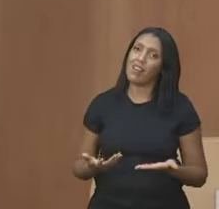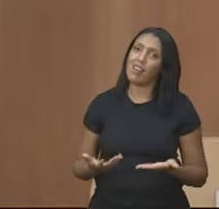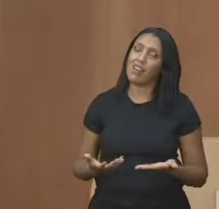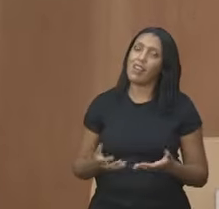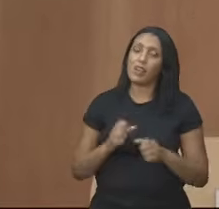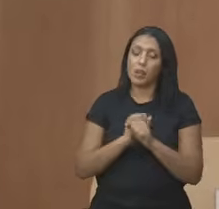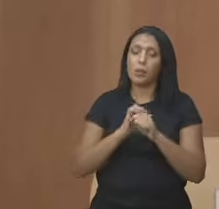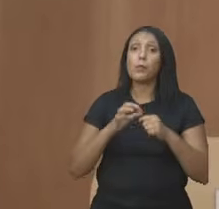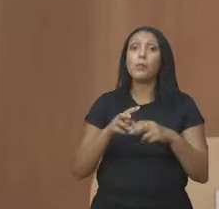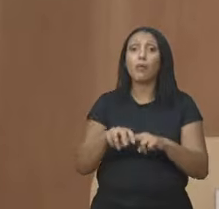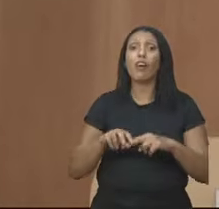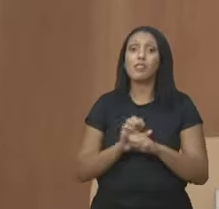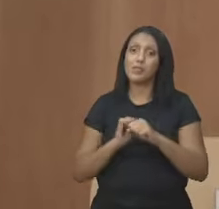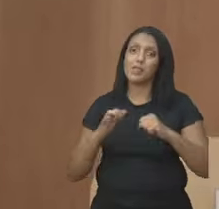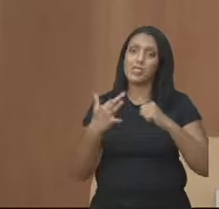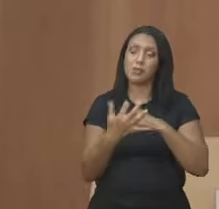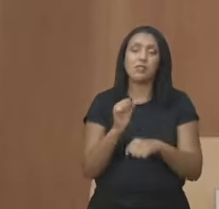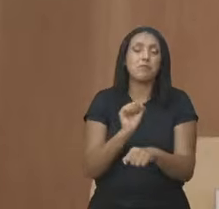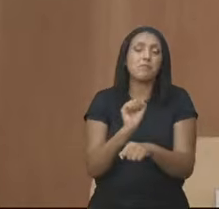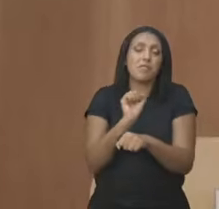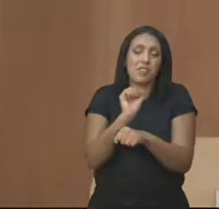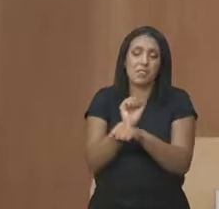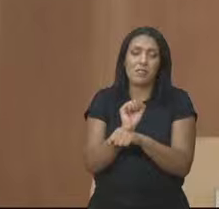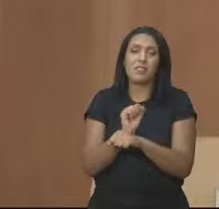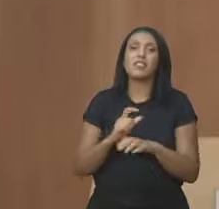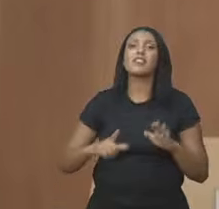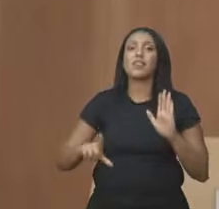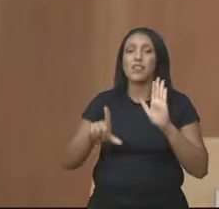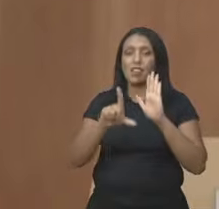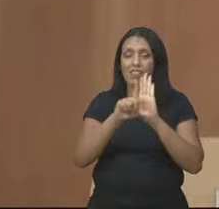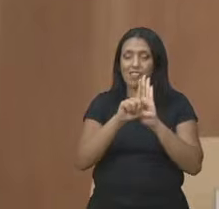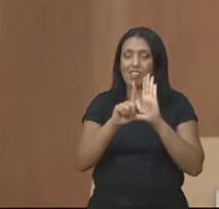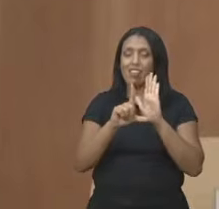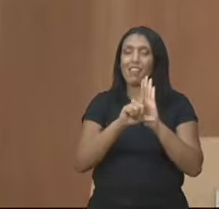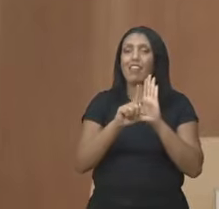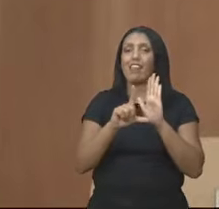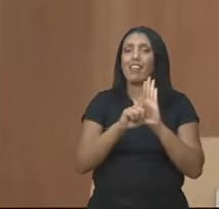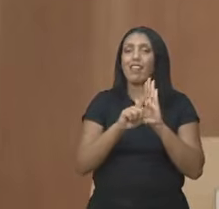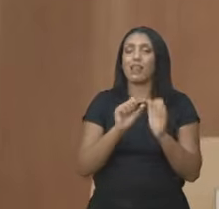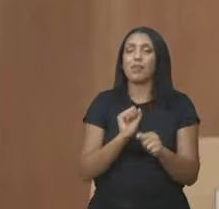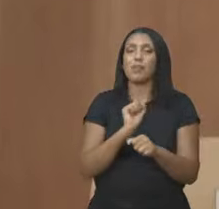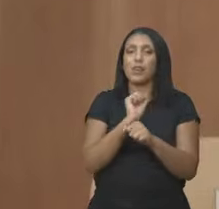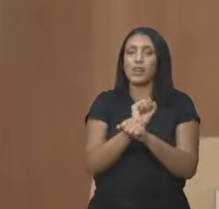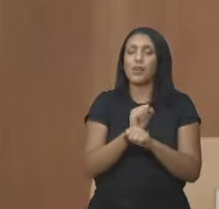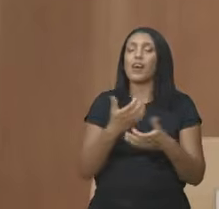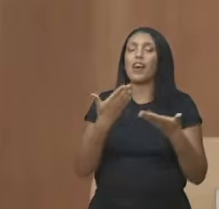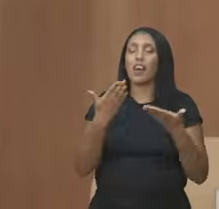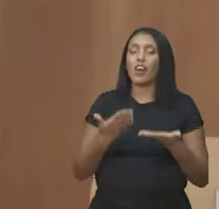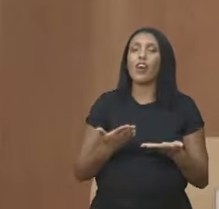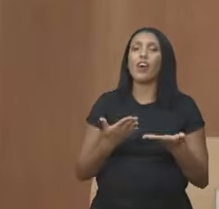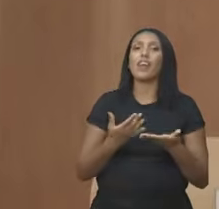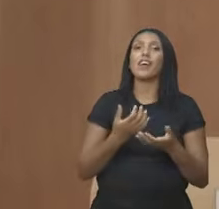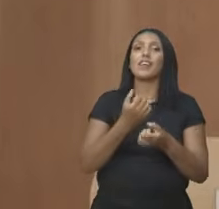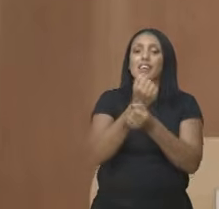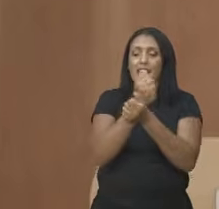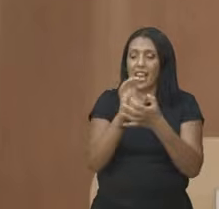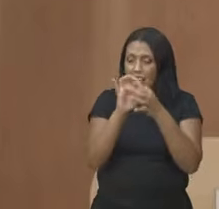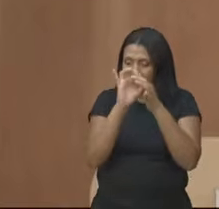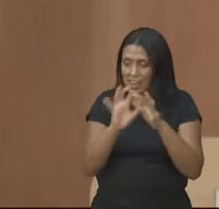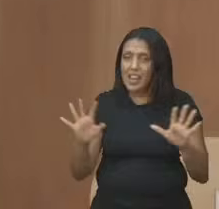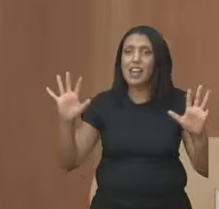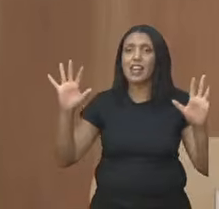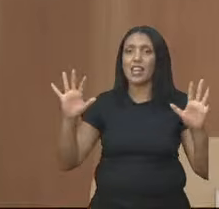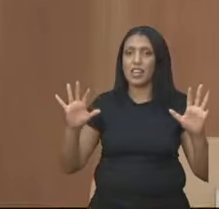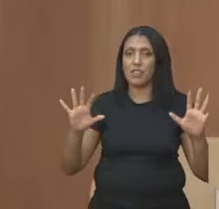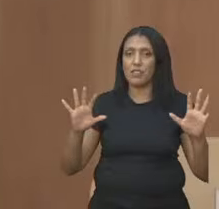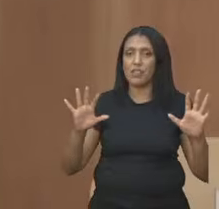período da pandemia. Essa lei ela descongelou esse período, esses valores vão ser incorporados ao salário dos servidores, mas é